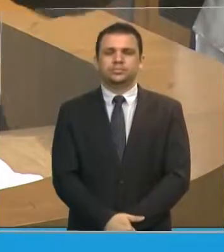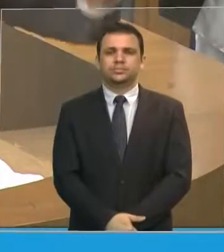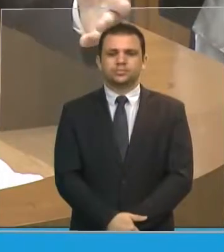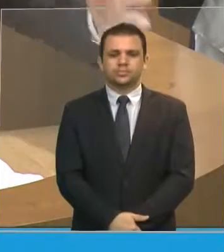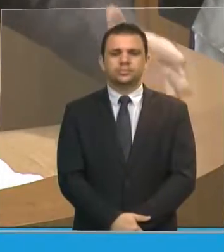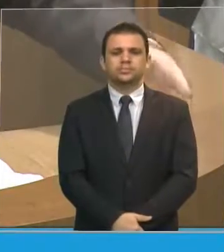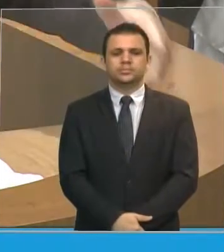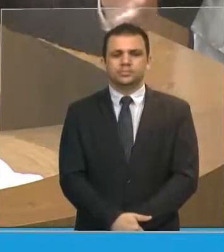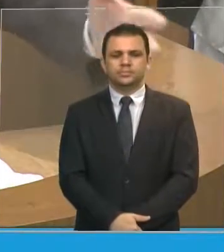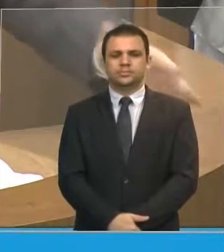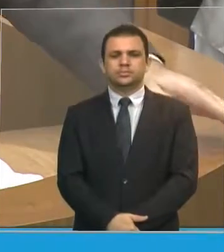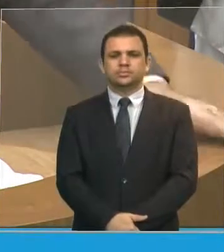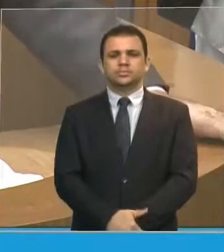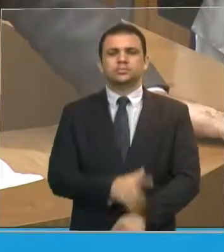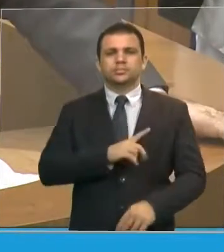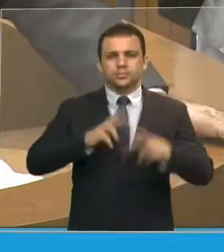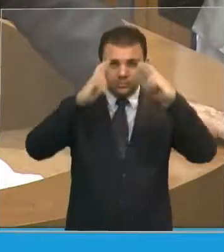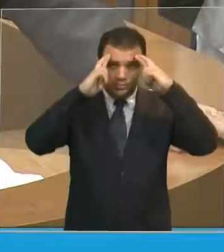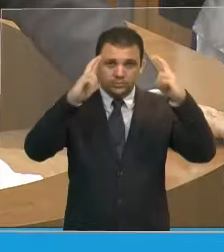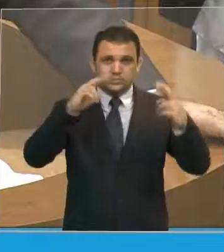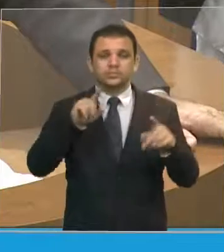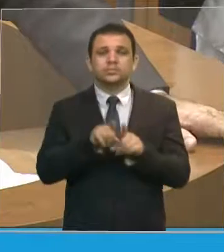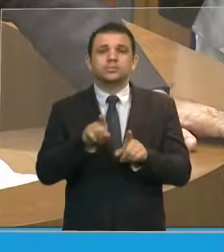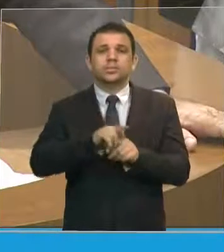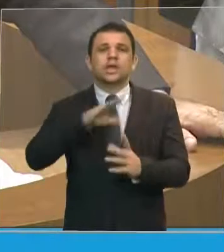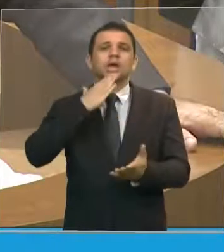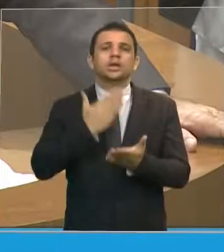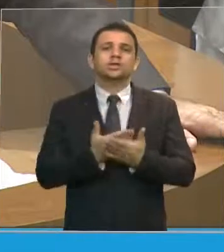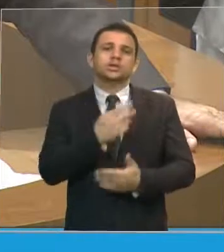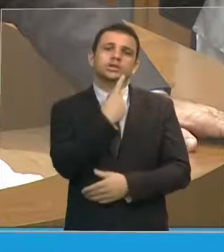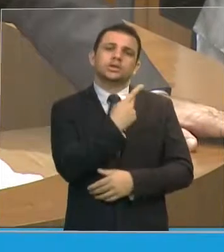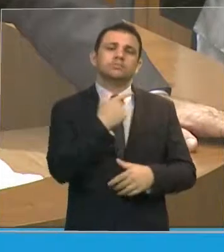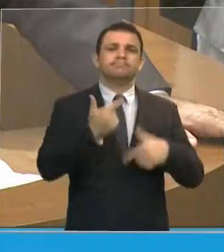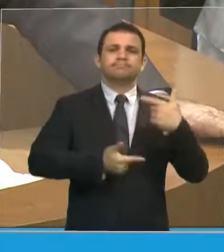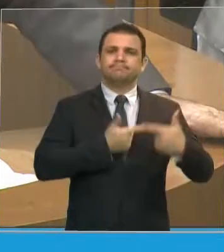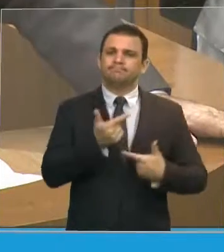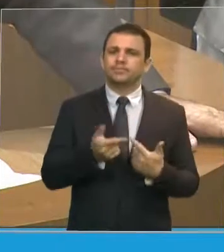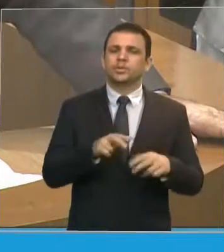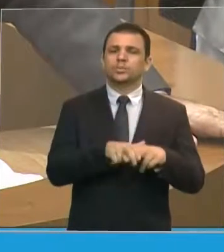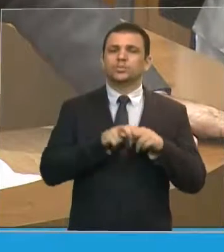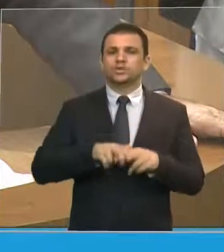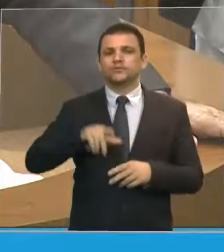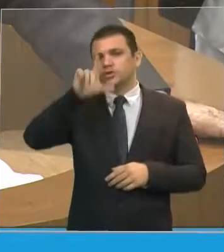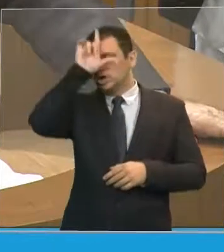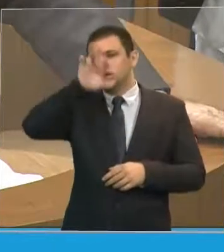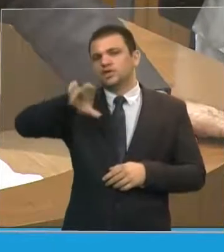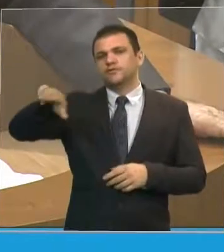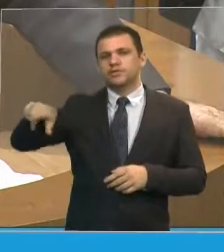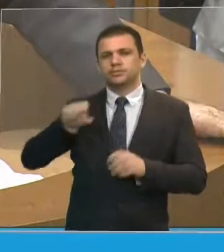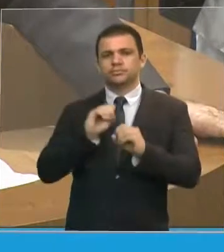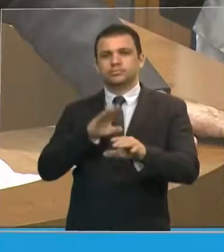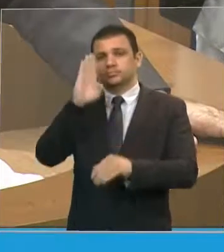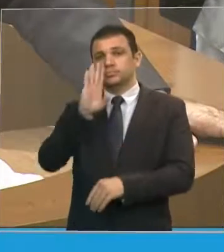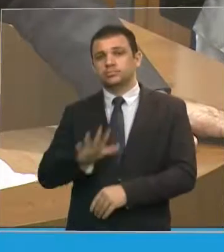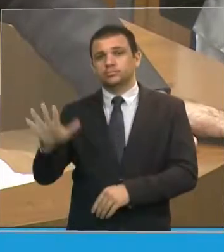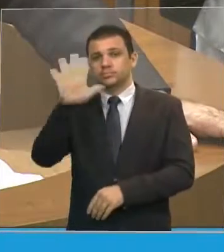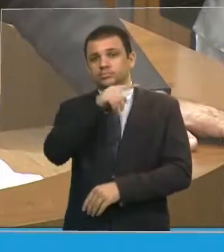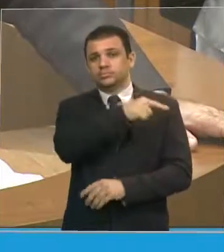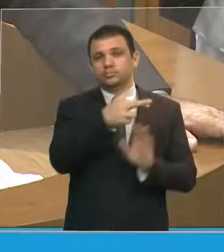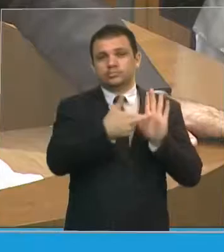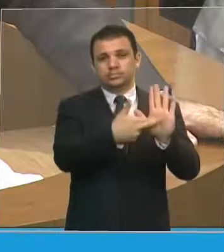O respeito e a admiração de líderes da educação nacional por ele.